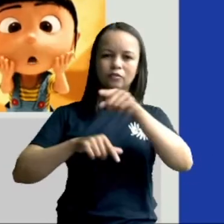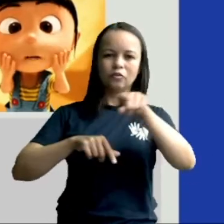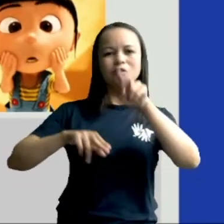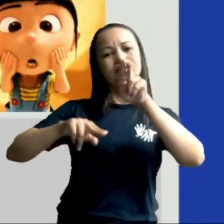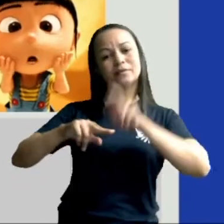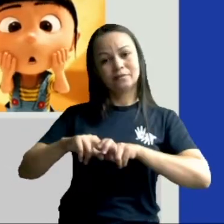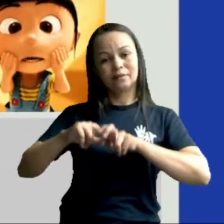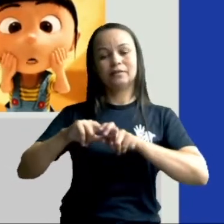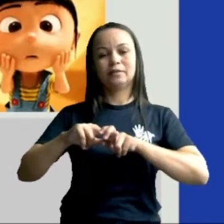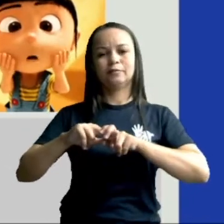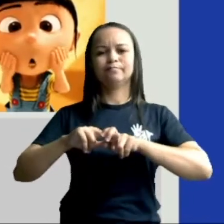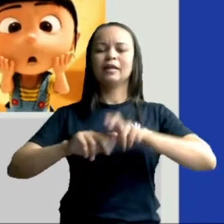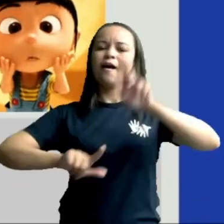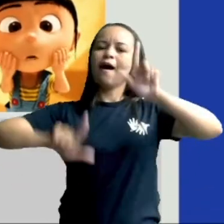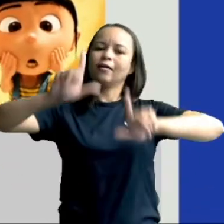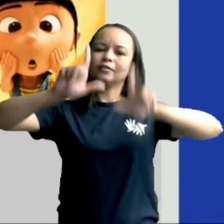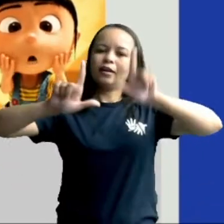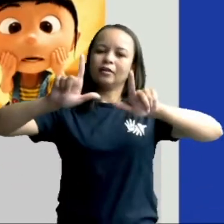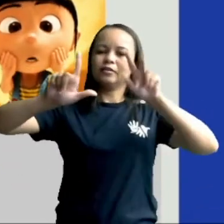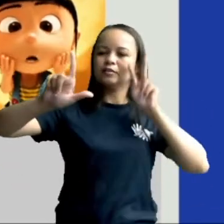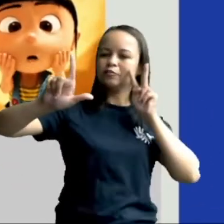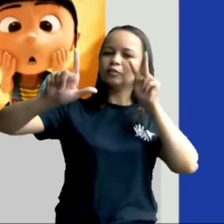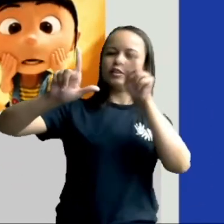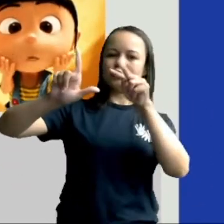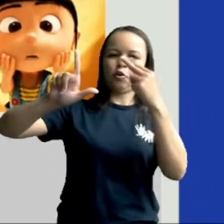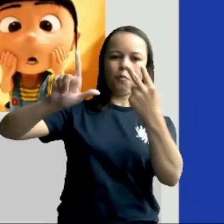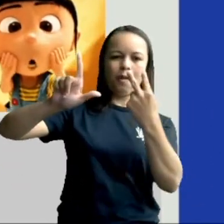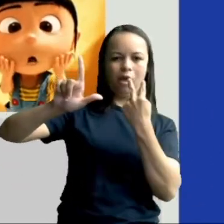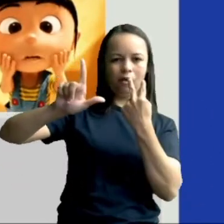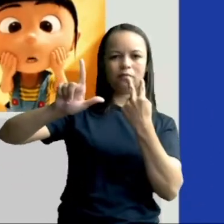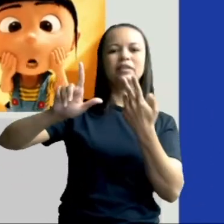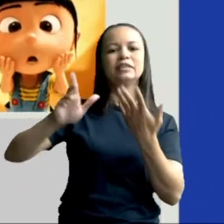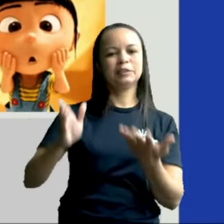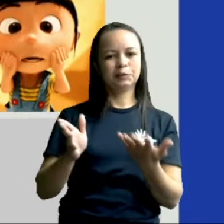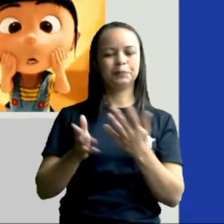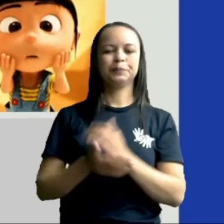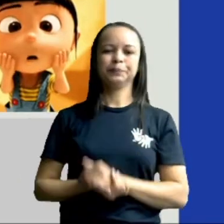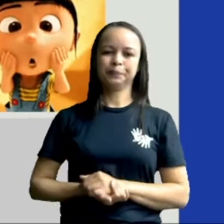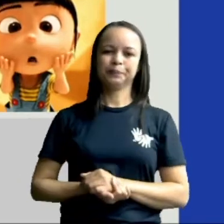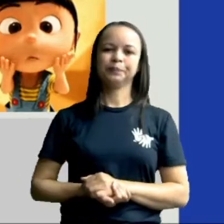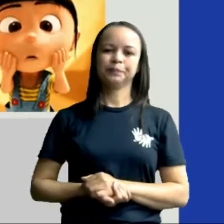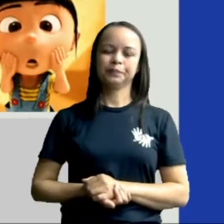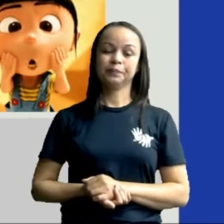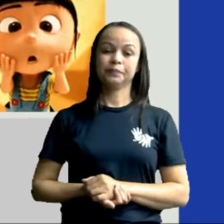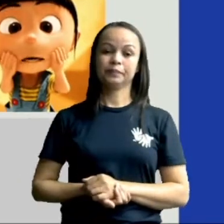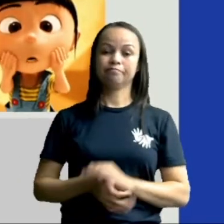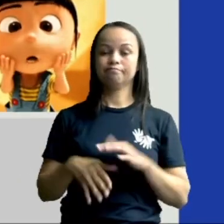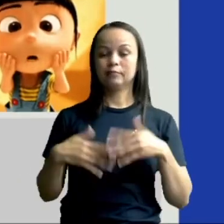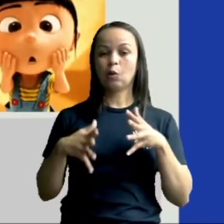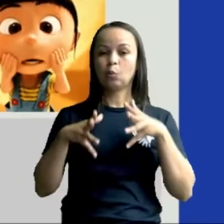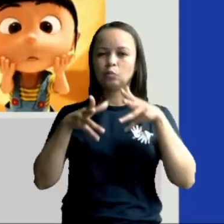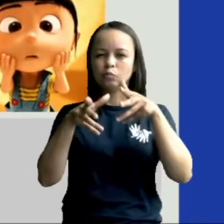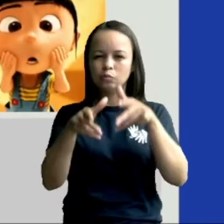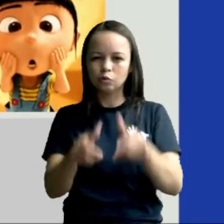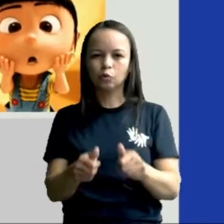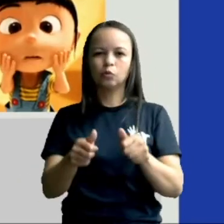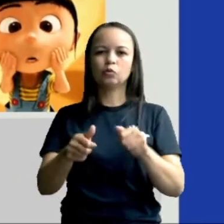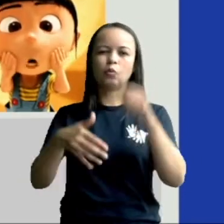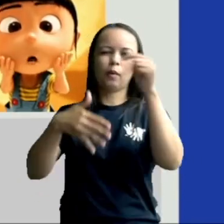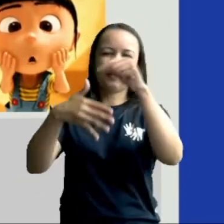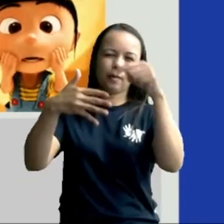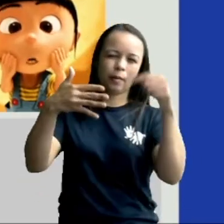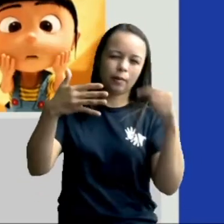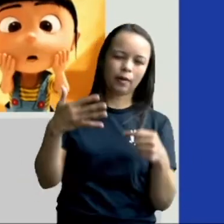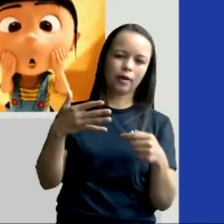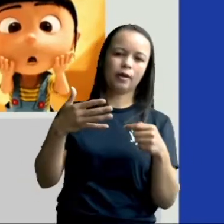sentadinho, a televisão por onde você está me assistindo. Olha aí. Então, tudo isso é